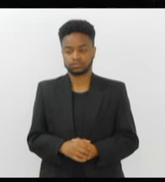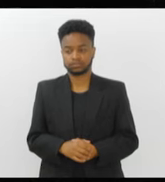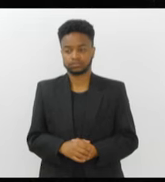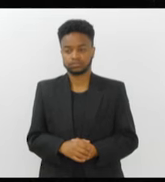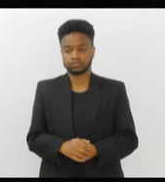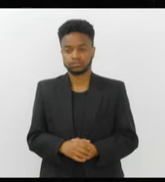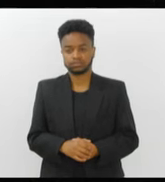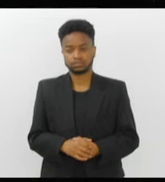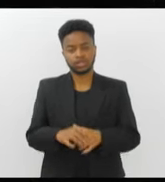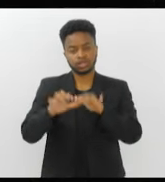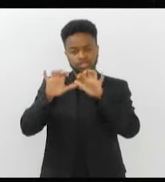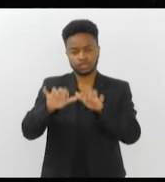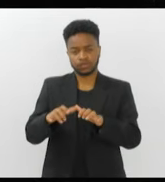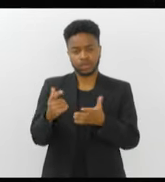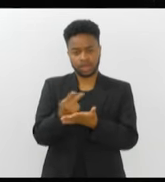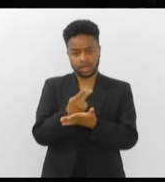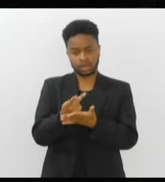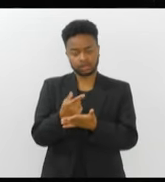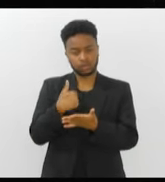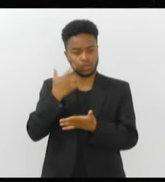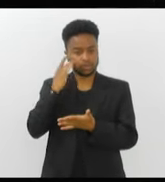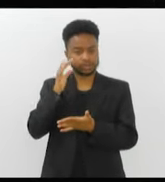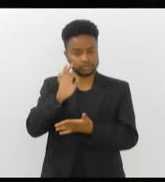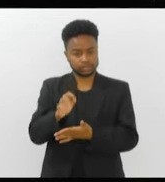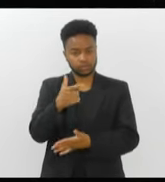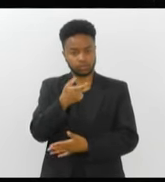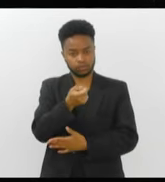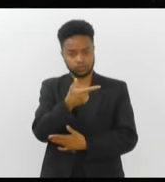digitou errado, 2021.